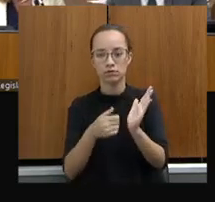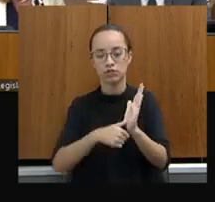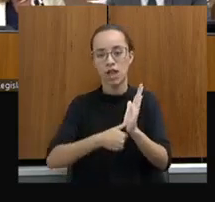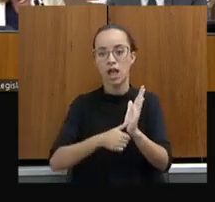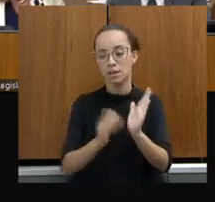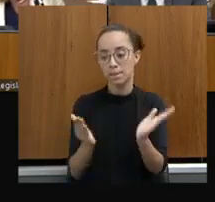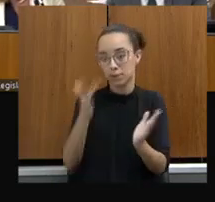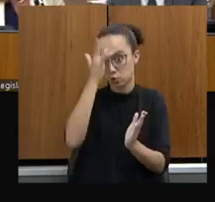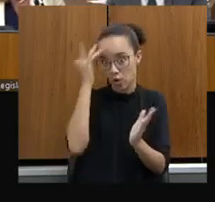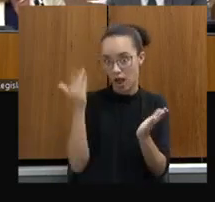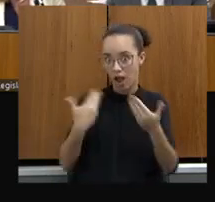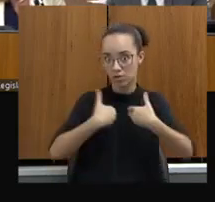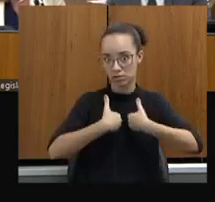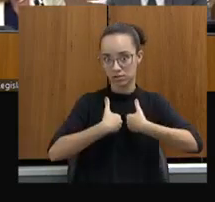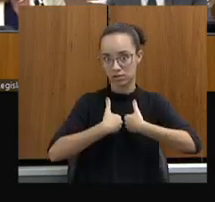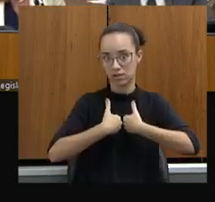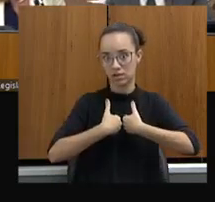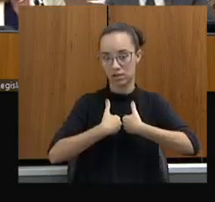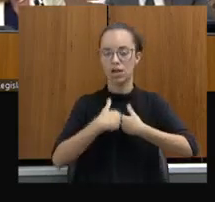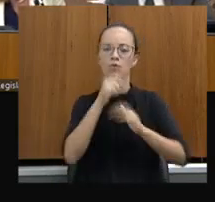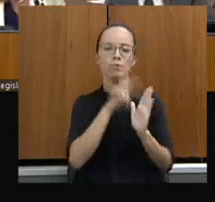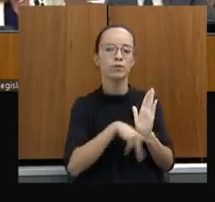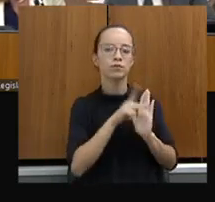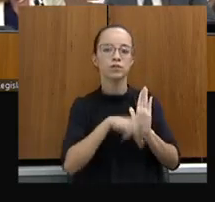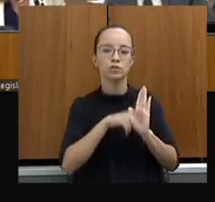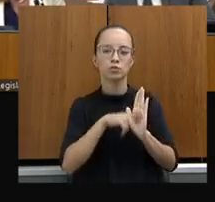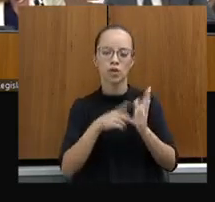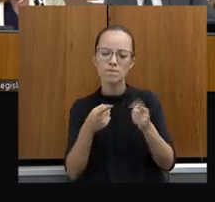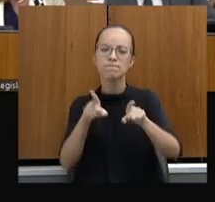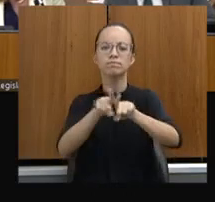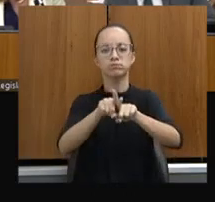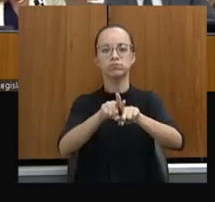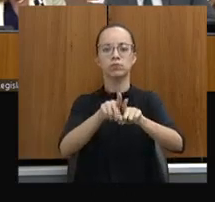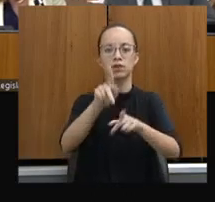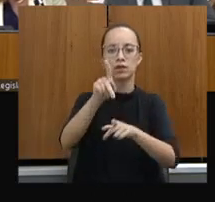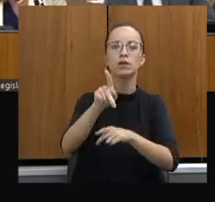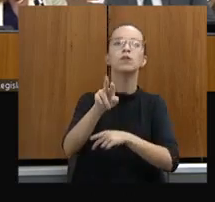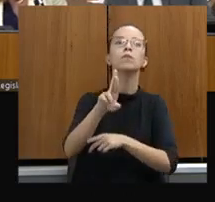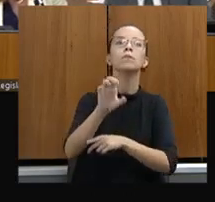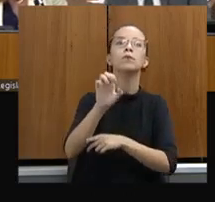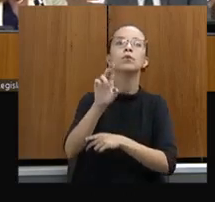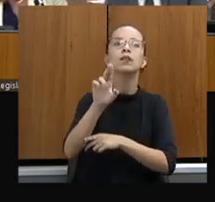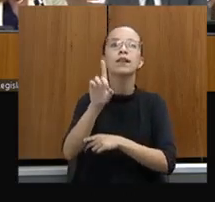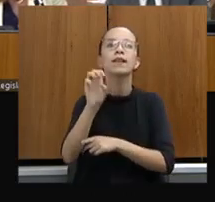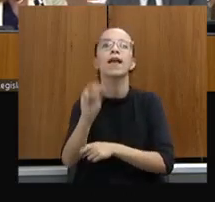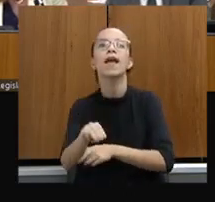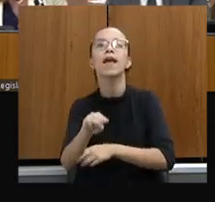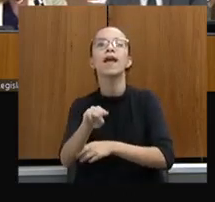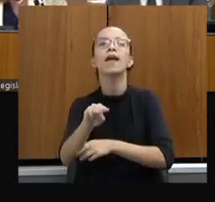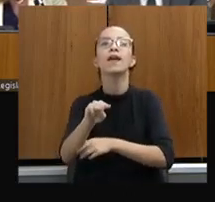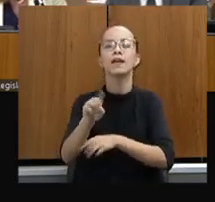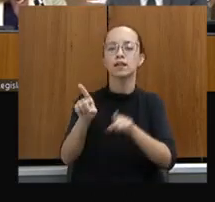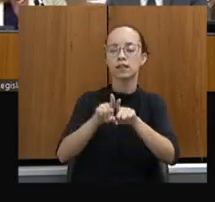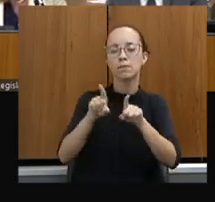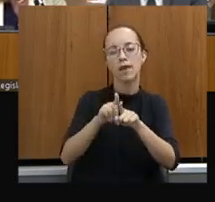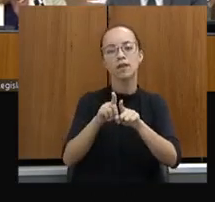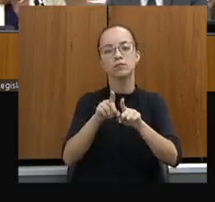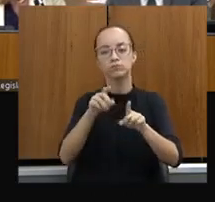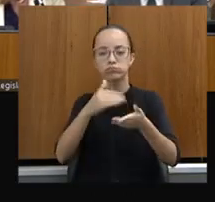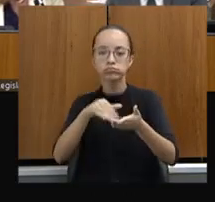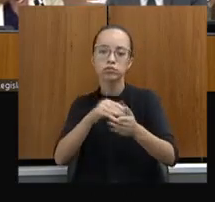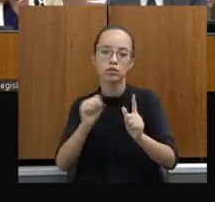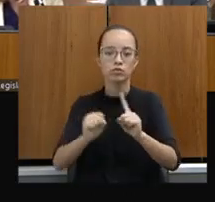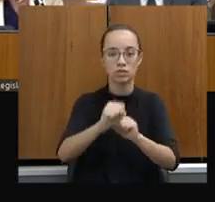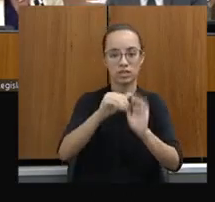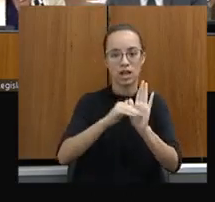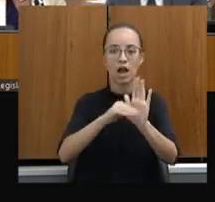do espectro autista um projeto em conjunto da Prudente com a secretaria de Desenvolvimento Social e Secretaria de